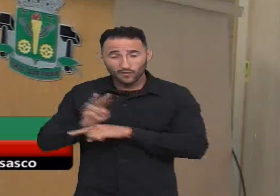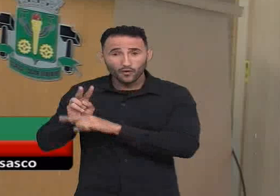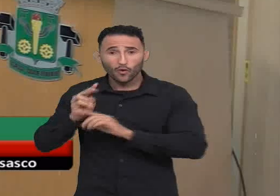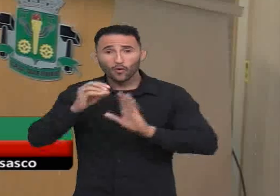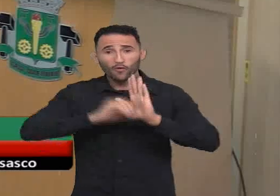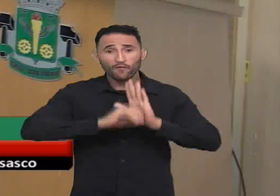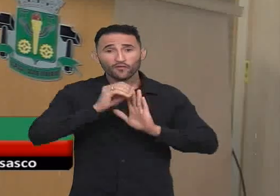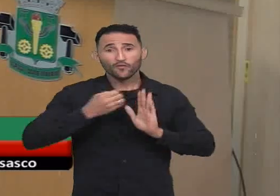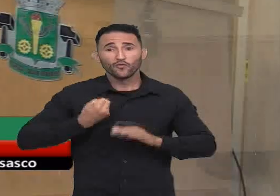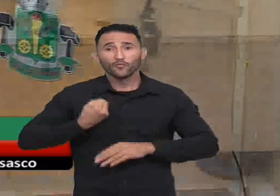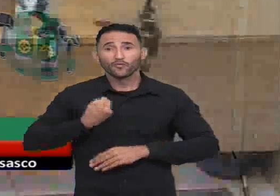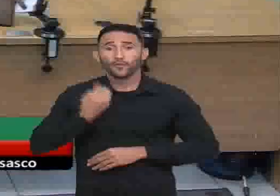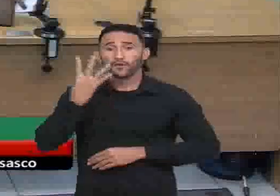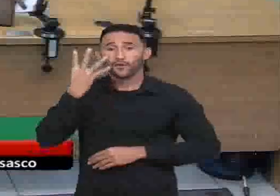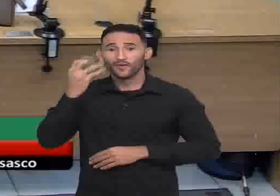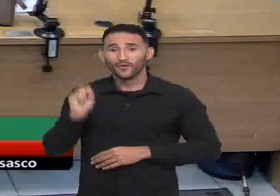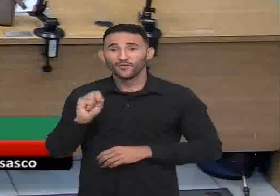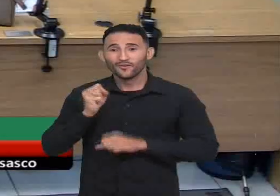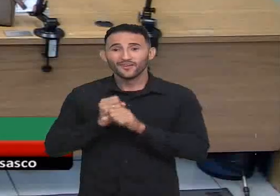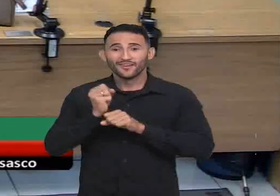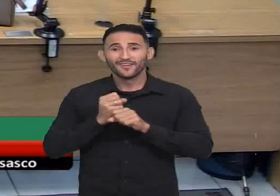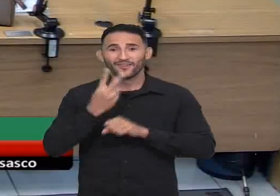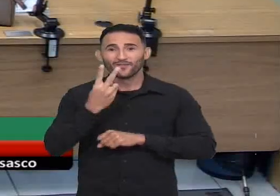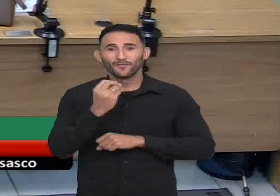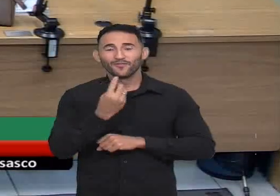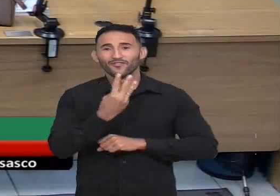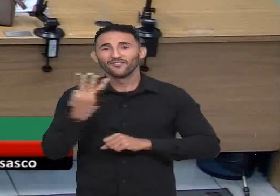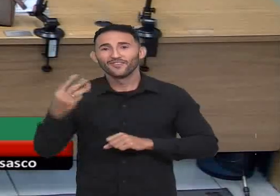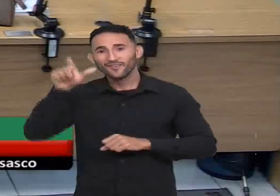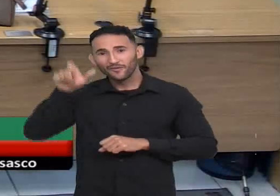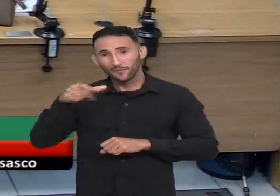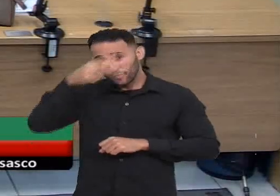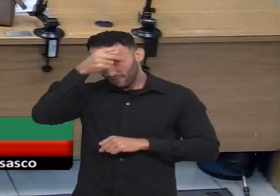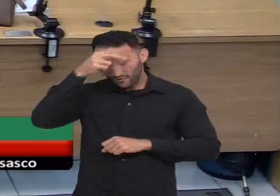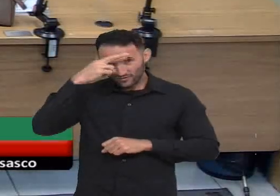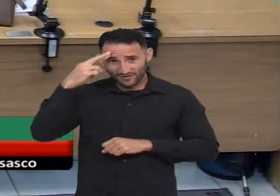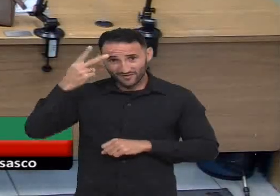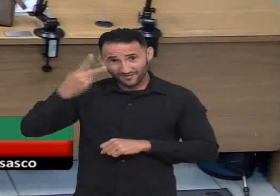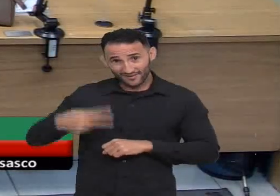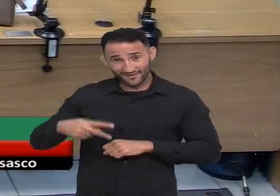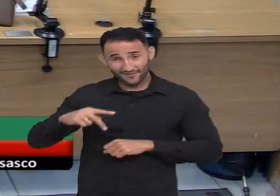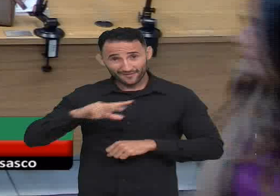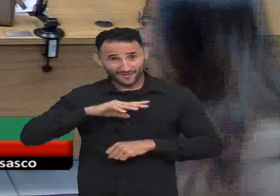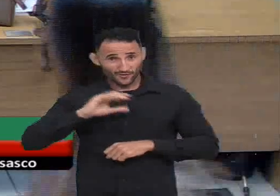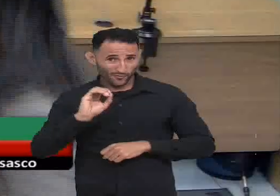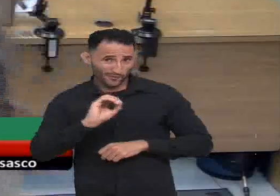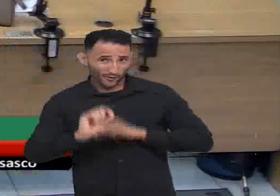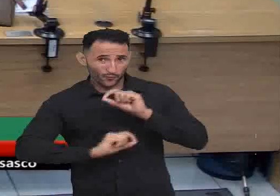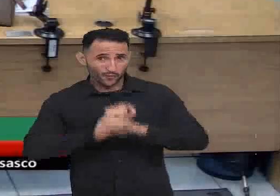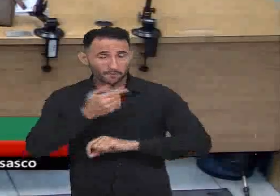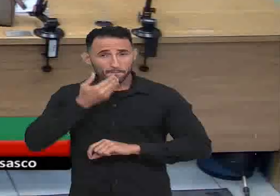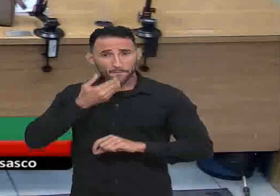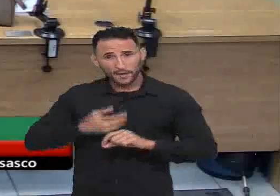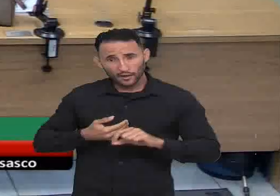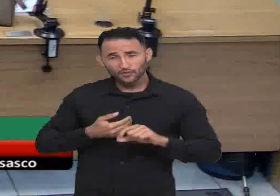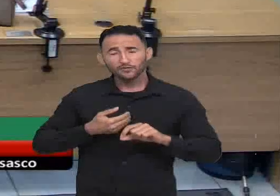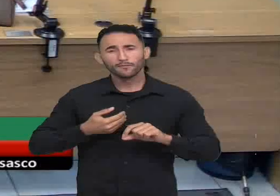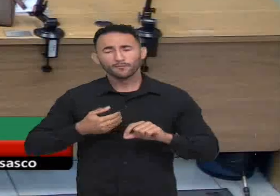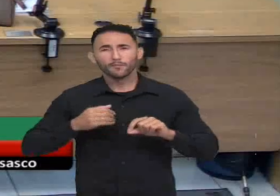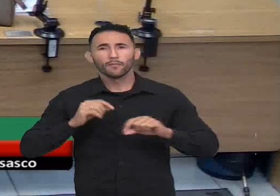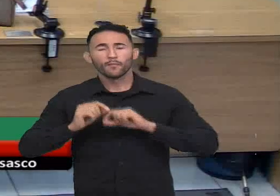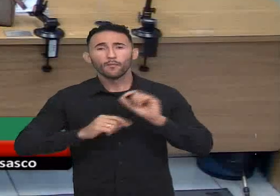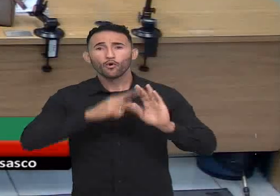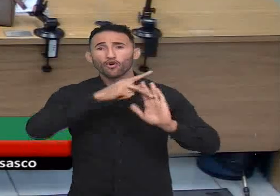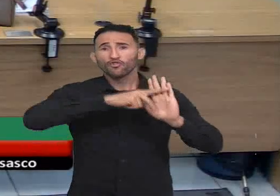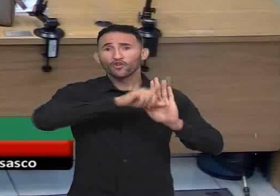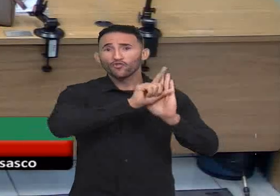número 48 de 2023, do prefeito do município de Osasco, solicita a retirada do